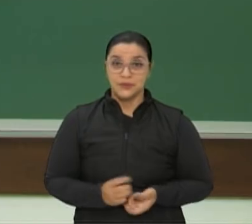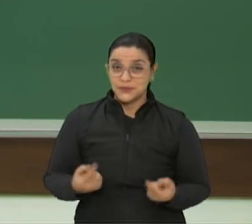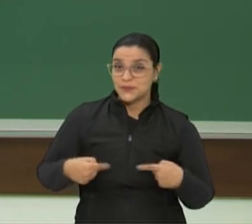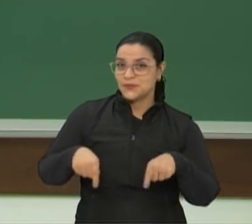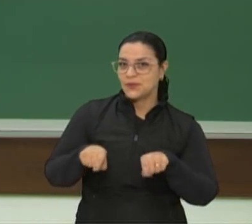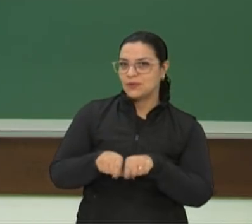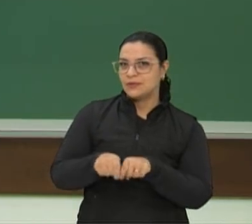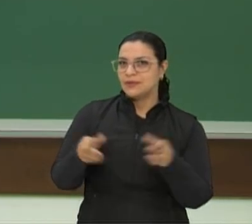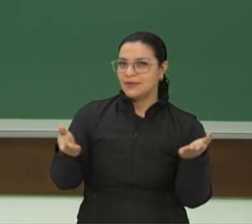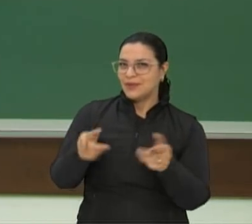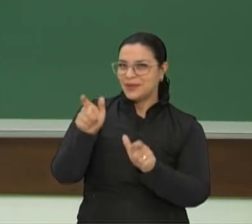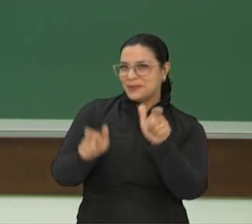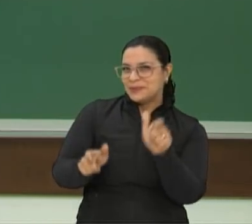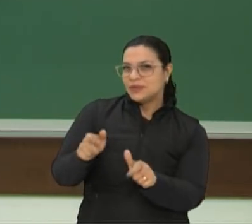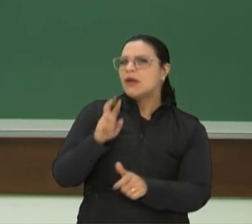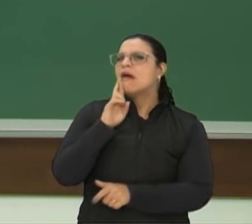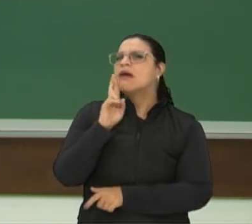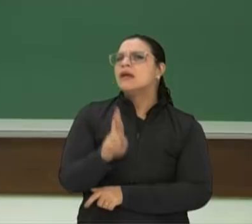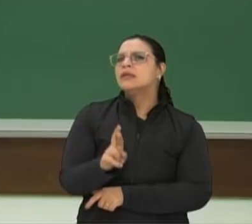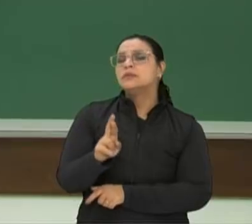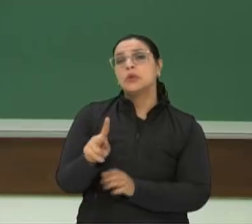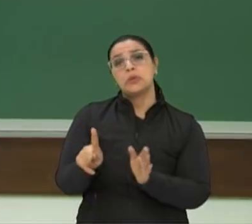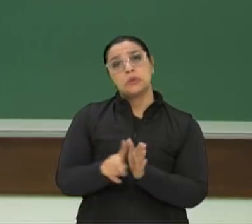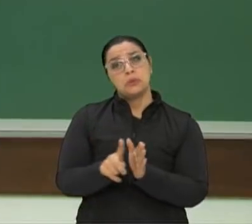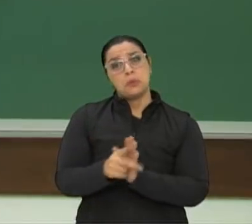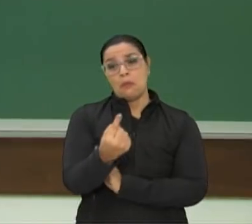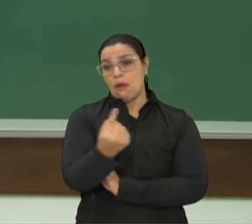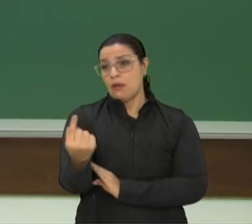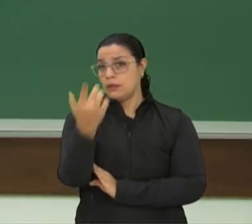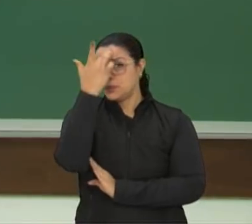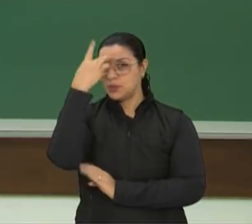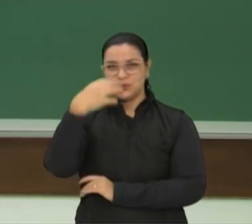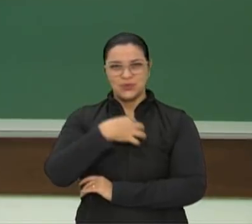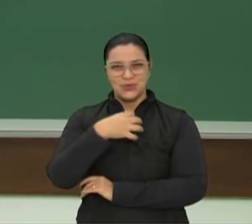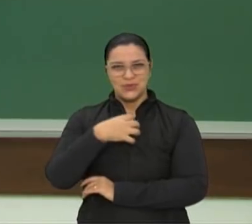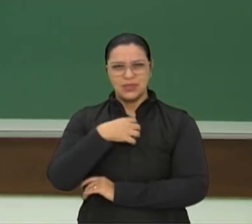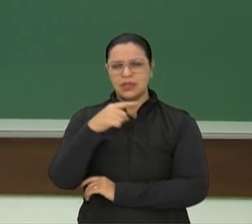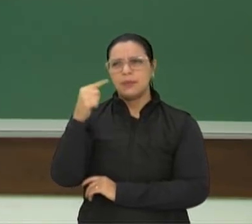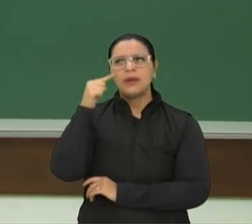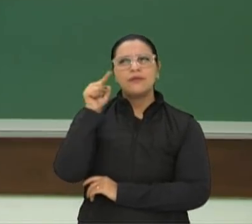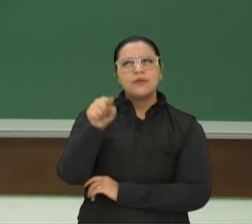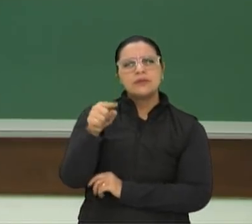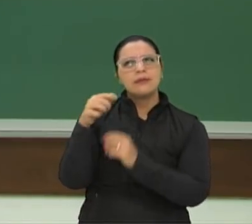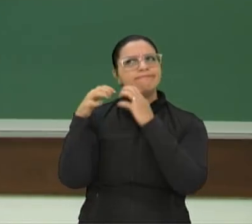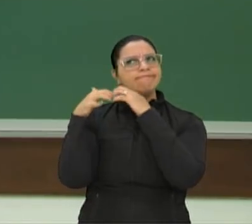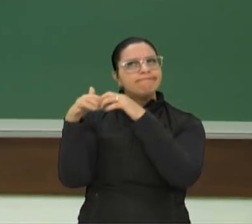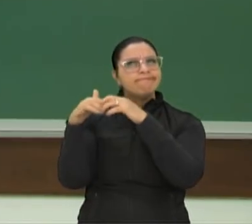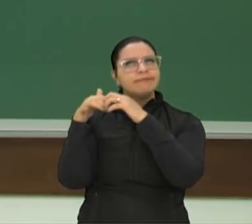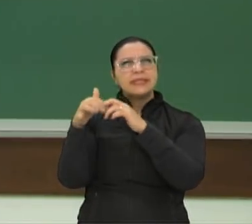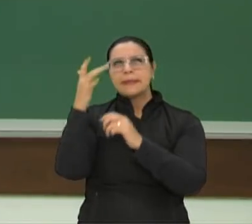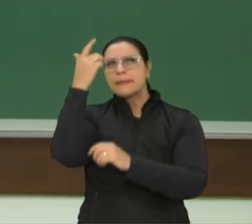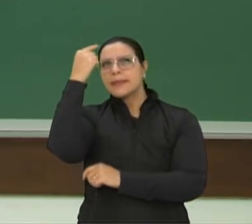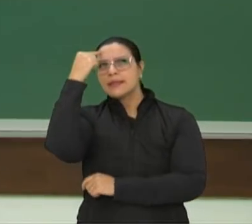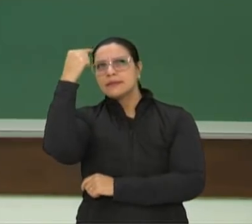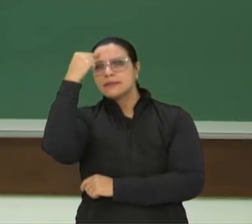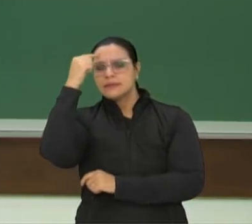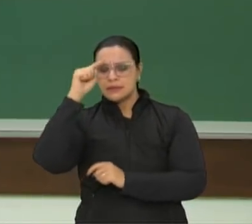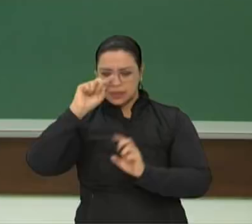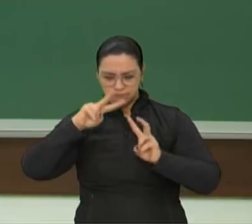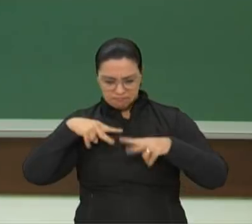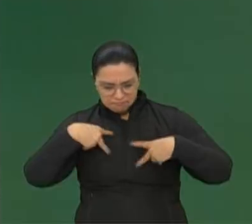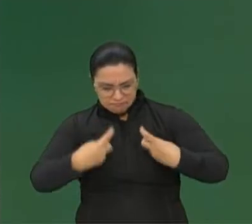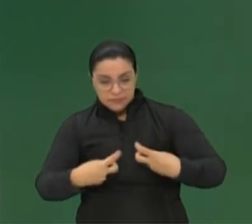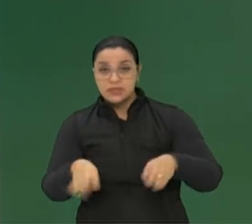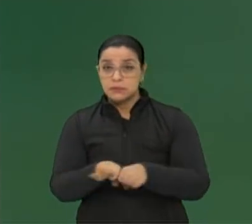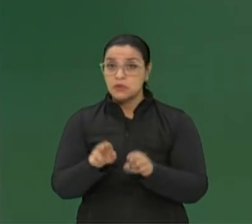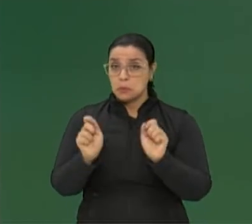Voltando então, pessoal, né, a resposta desse exercício era justamente pessoal, era mais um exercício para você refletir, né, trabalhar a reflexão, mas se